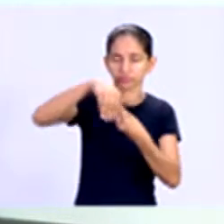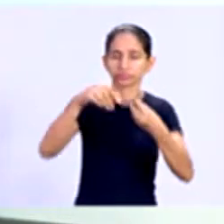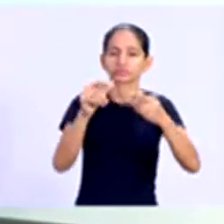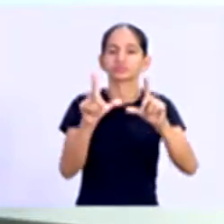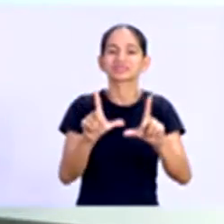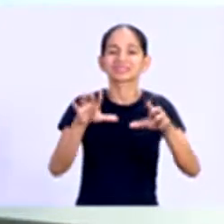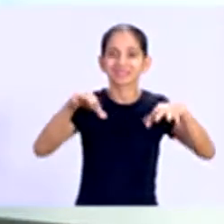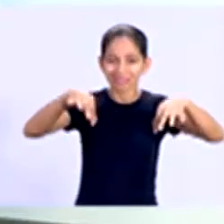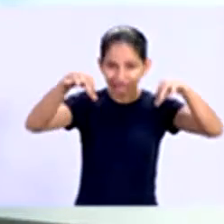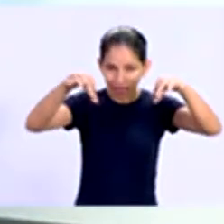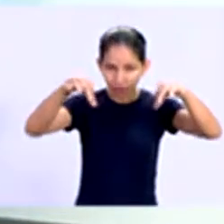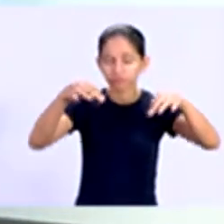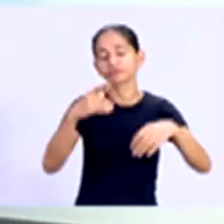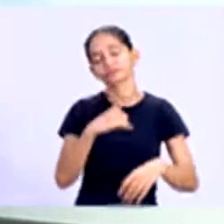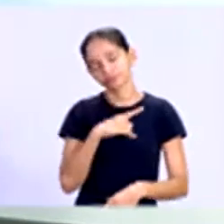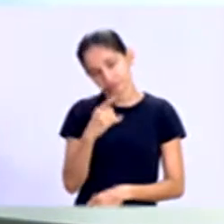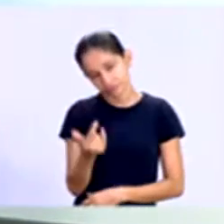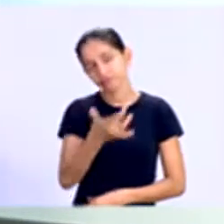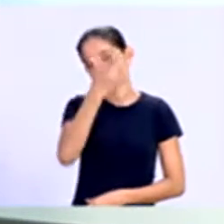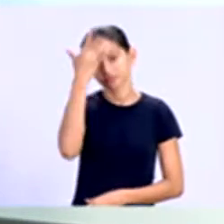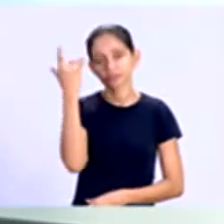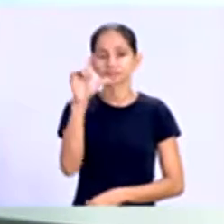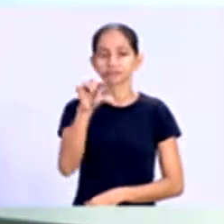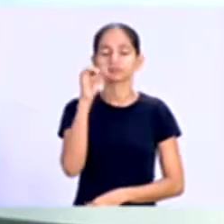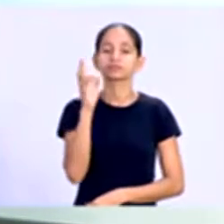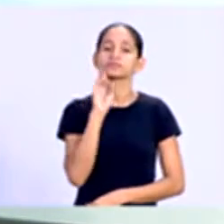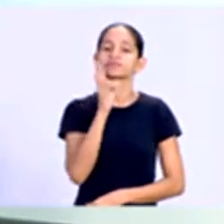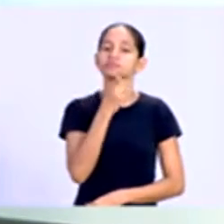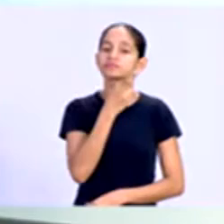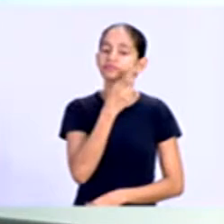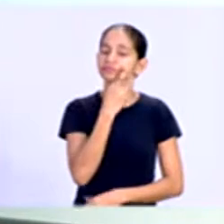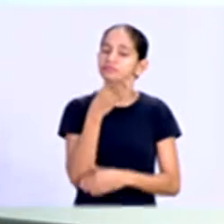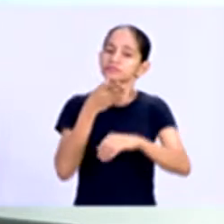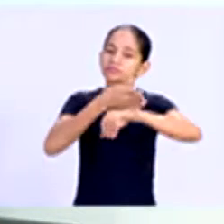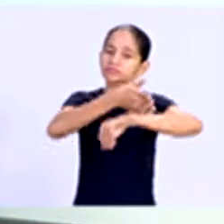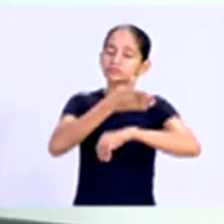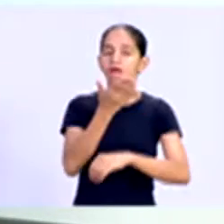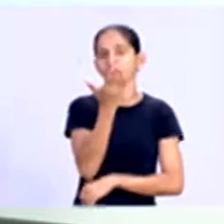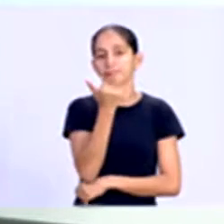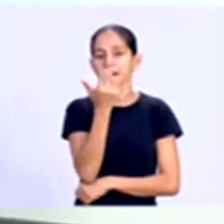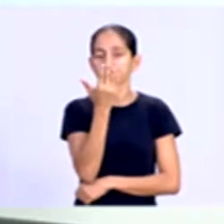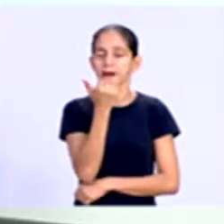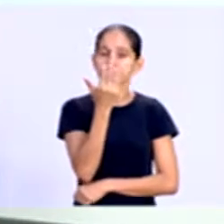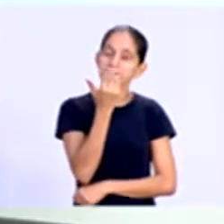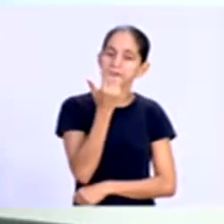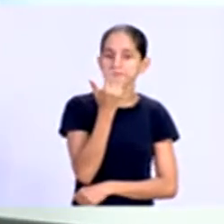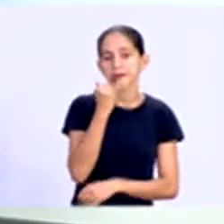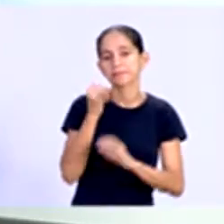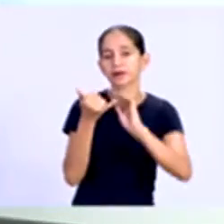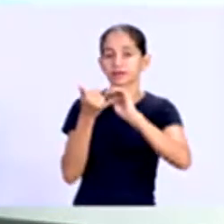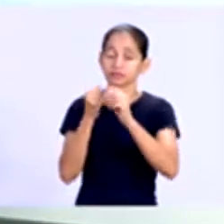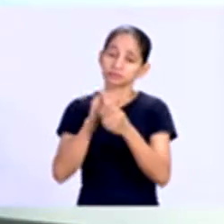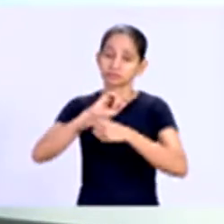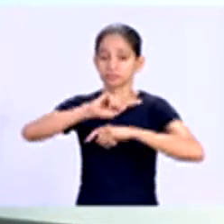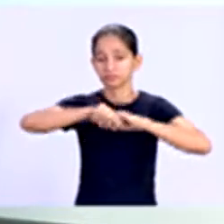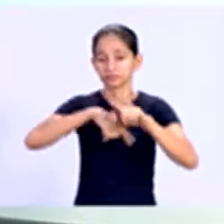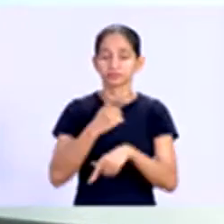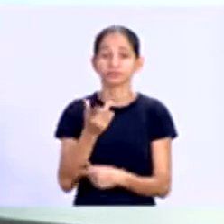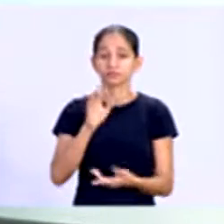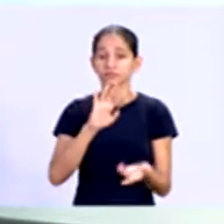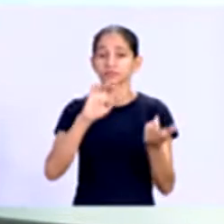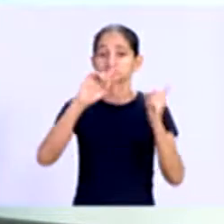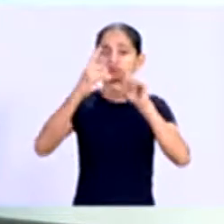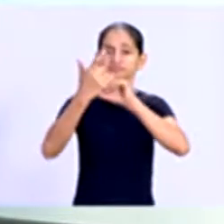ele. E aí o cliente vai ao restaurante e consome aquele feijão. De repente,